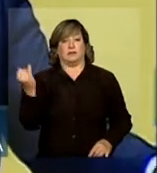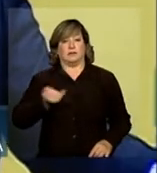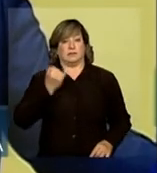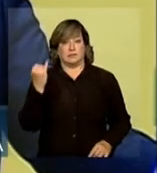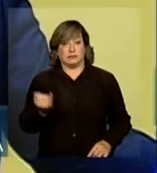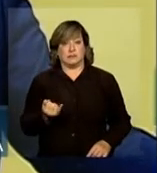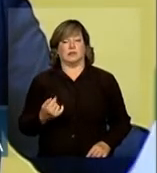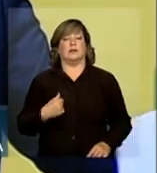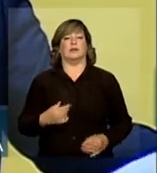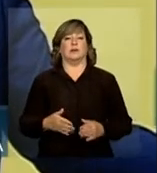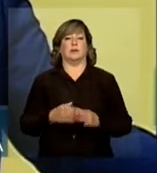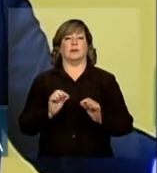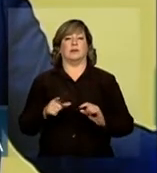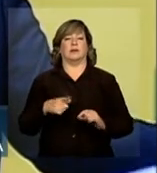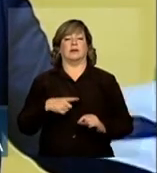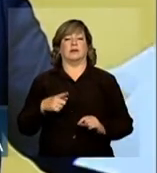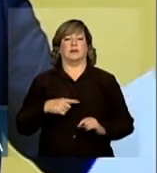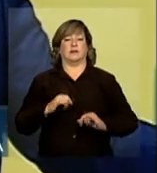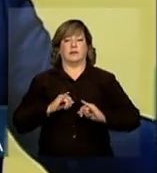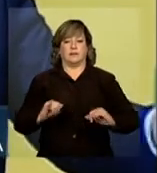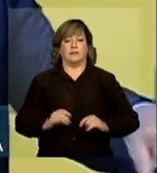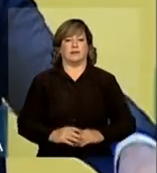que é